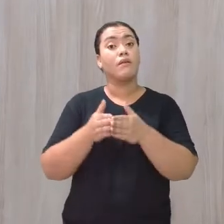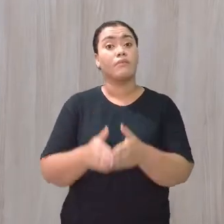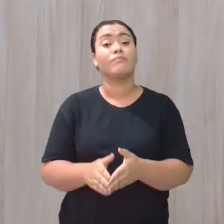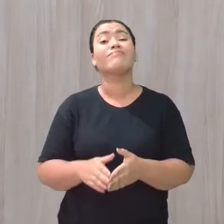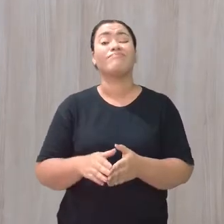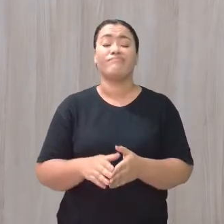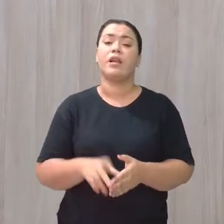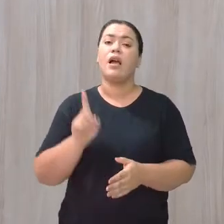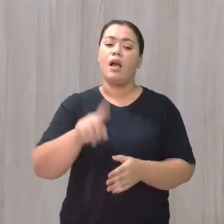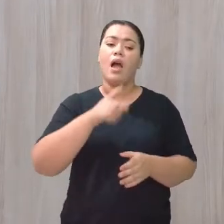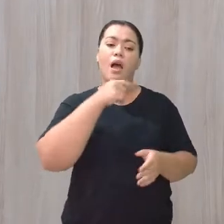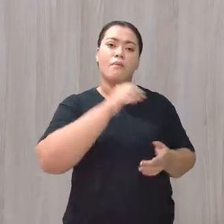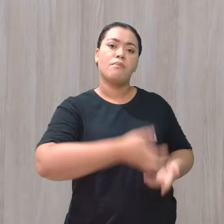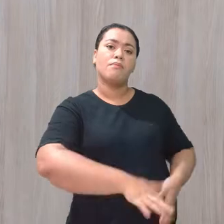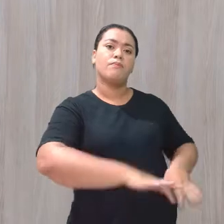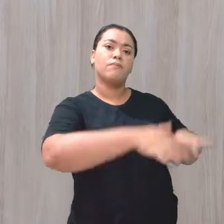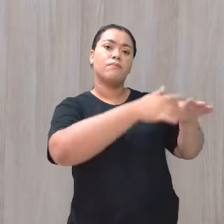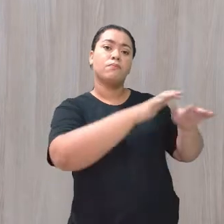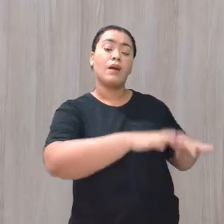marés, elas exercem